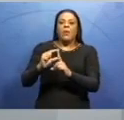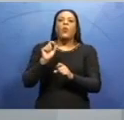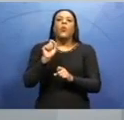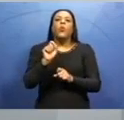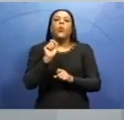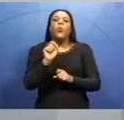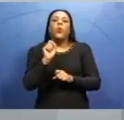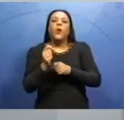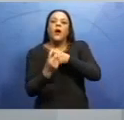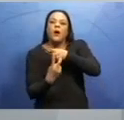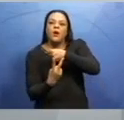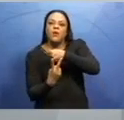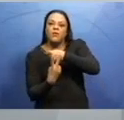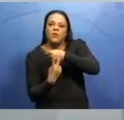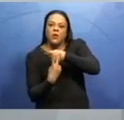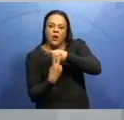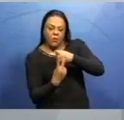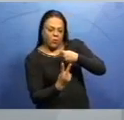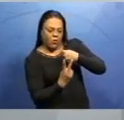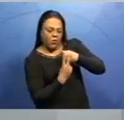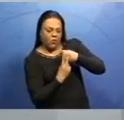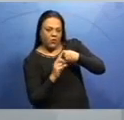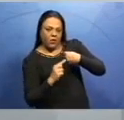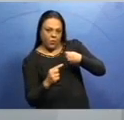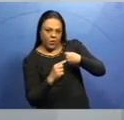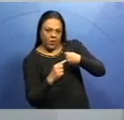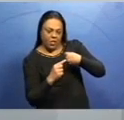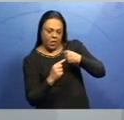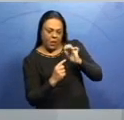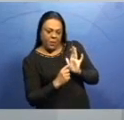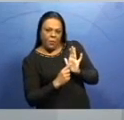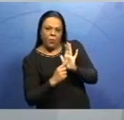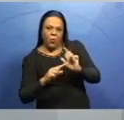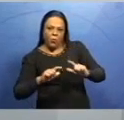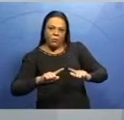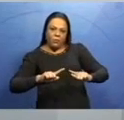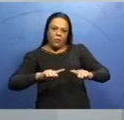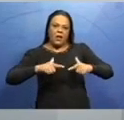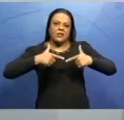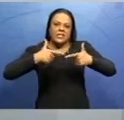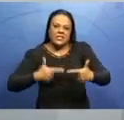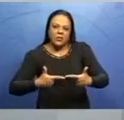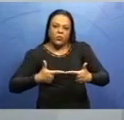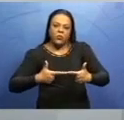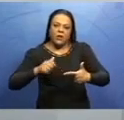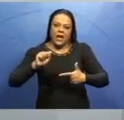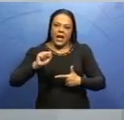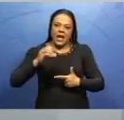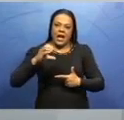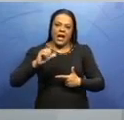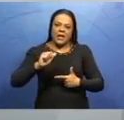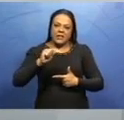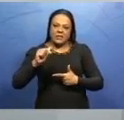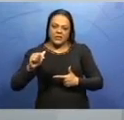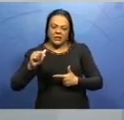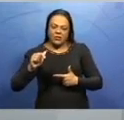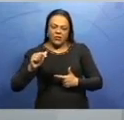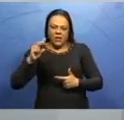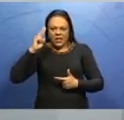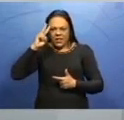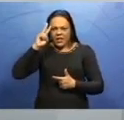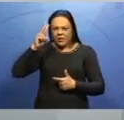verbos que indicam ali a ação que seria para ser feita. E lembra que lá falava que a receita está no